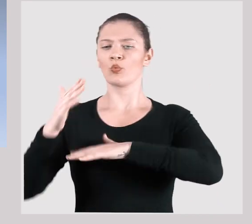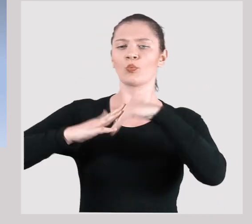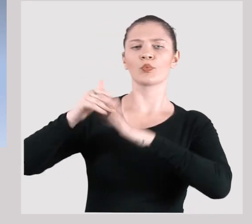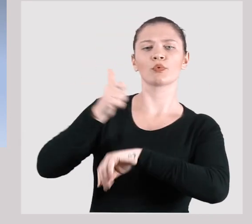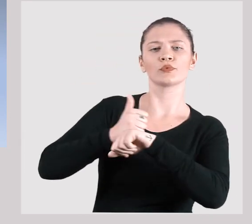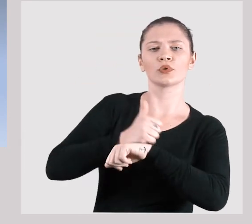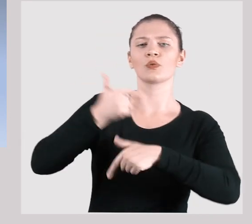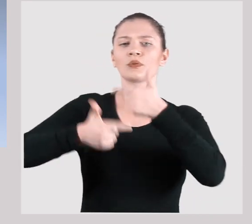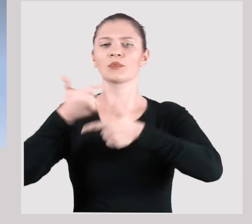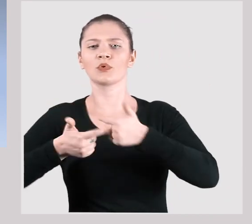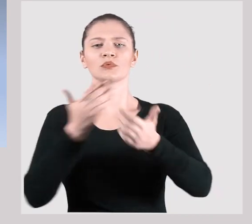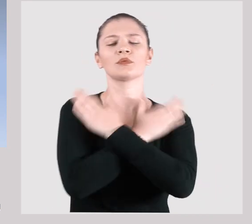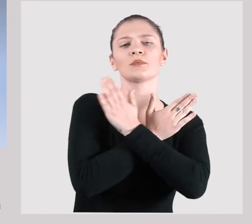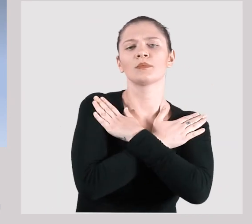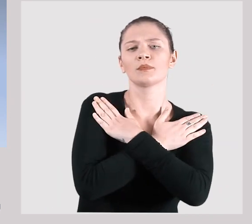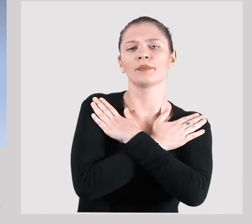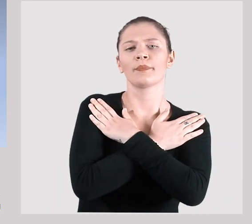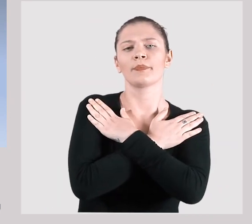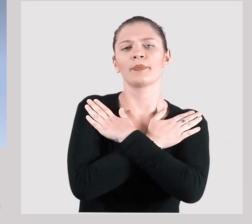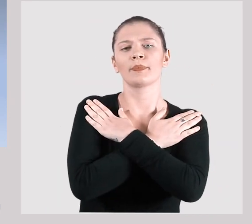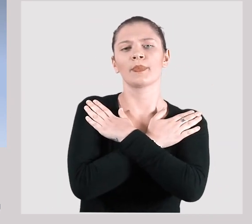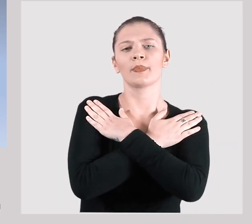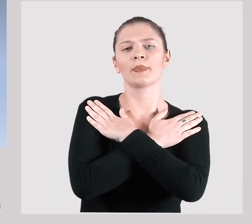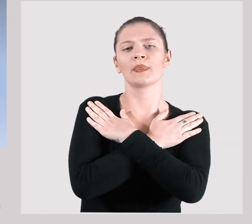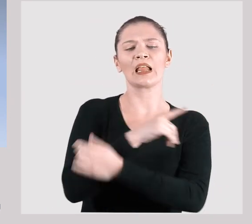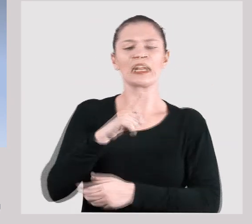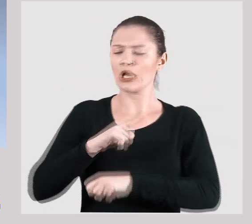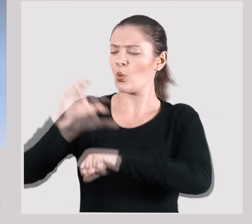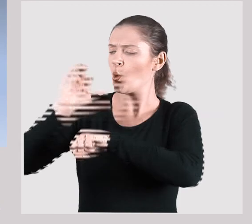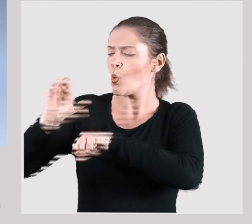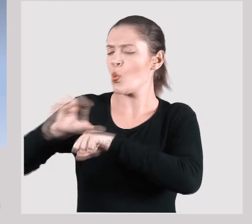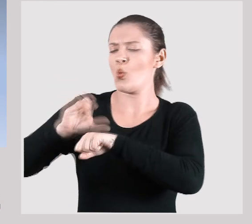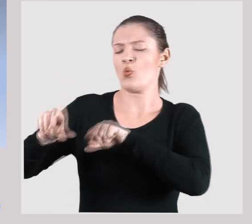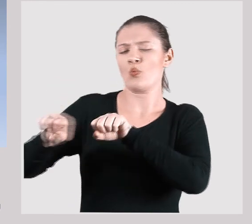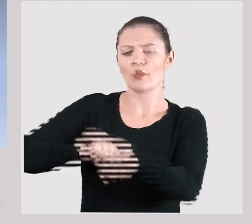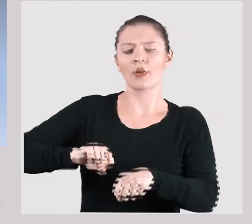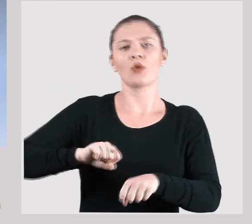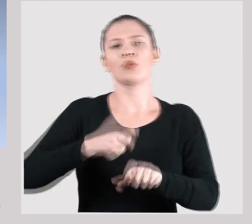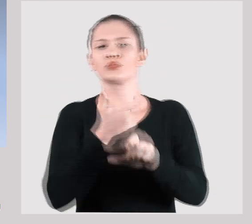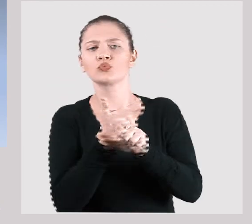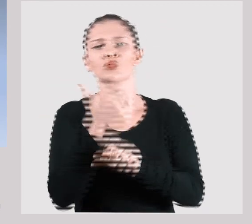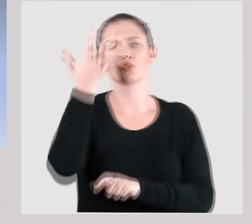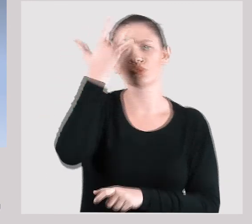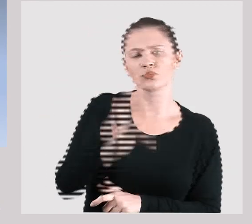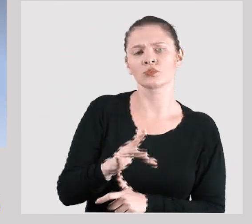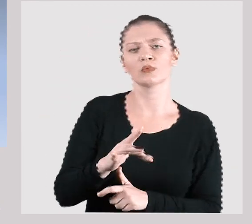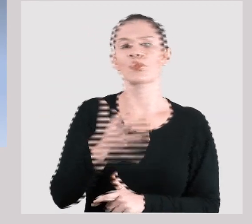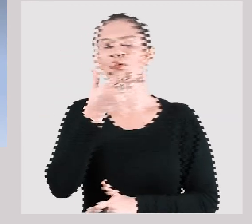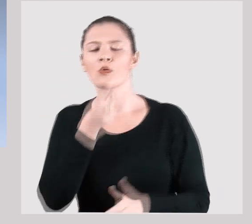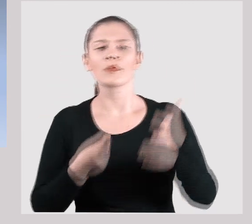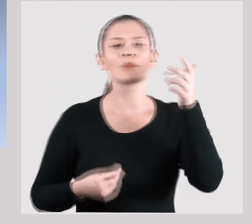está trabalhando, está desempregado, tenho um curso superior, não, eu sou analfabeto, homem,